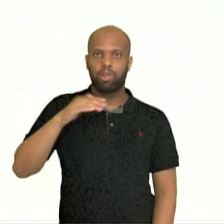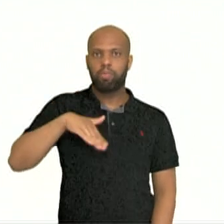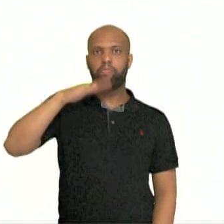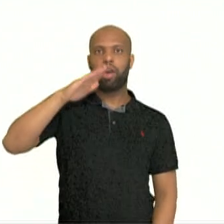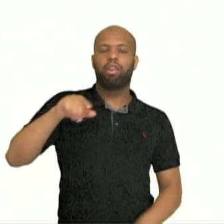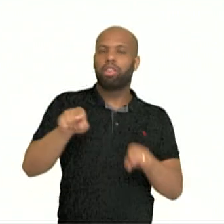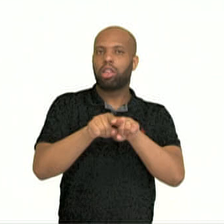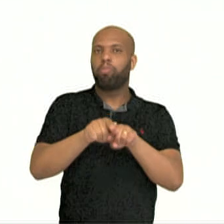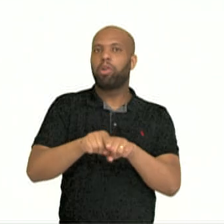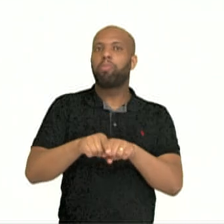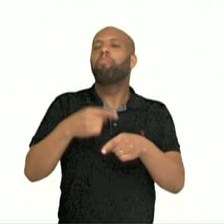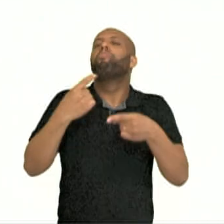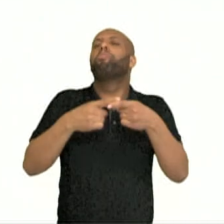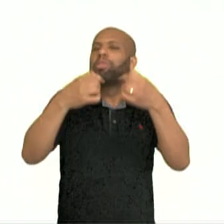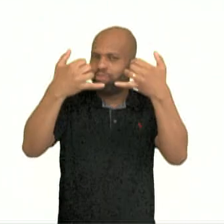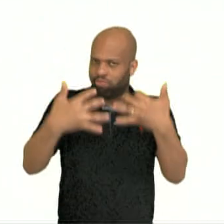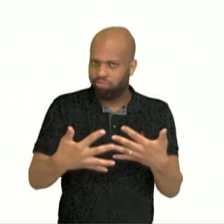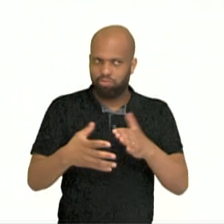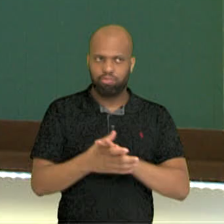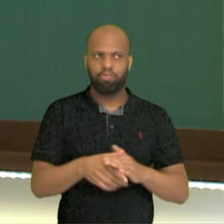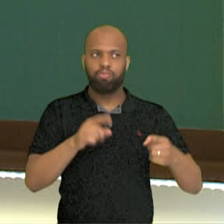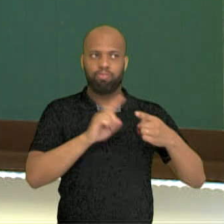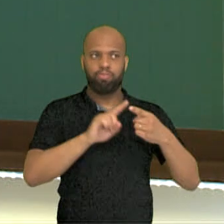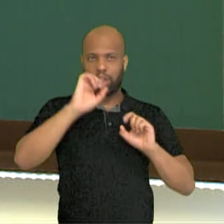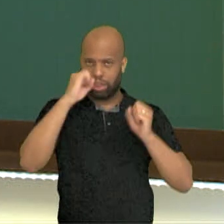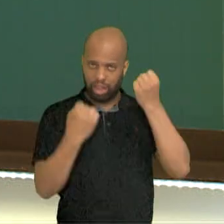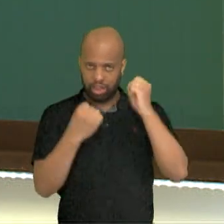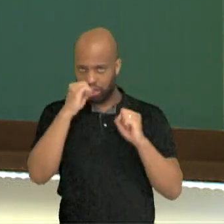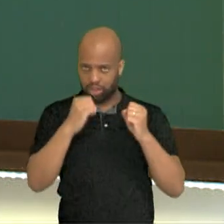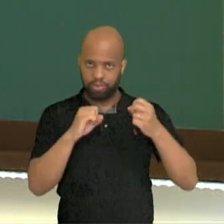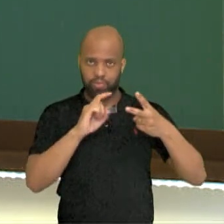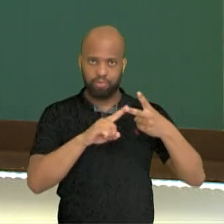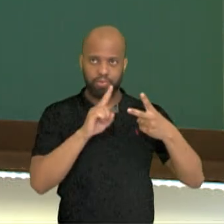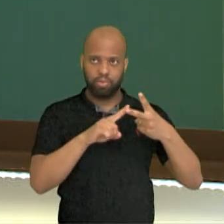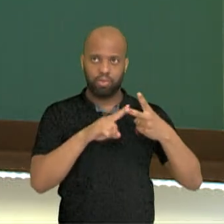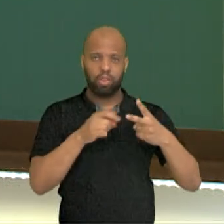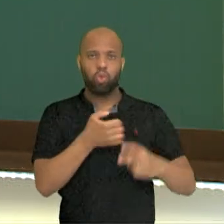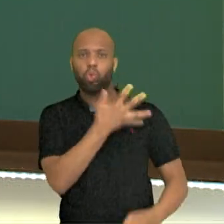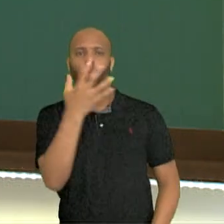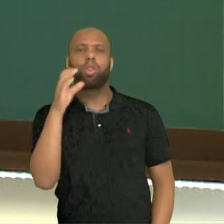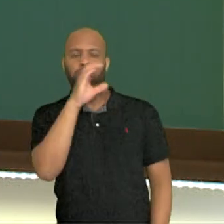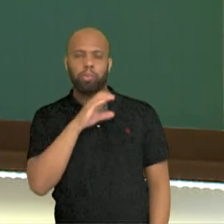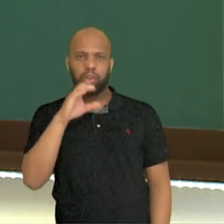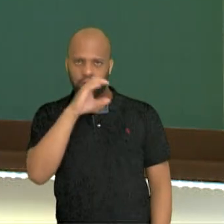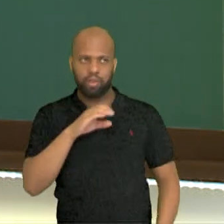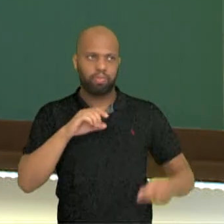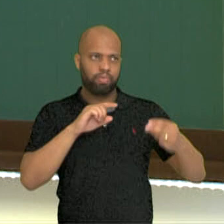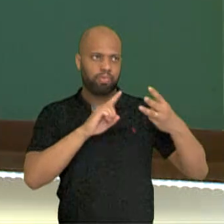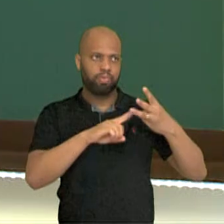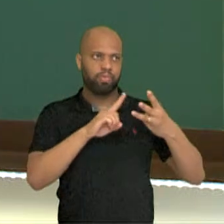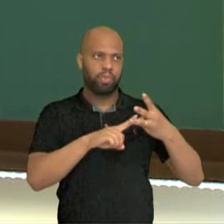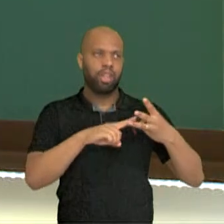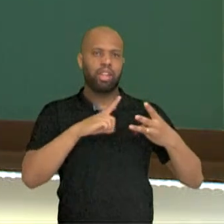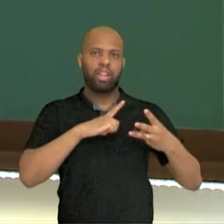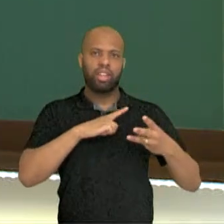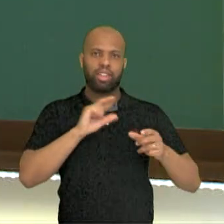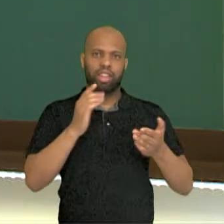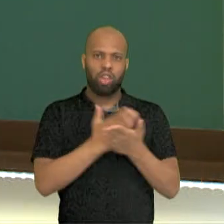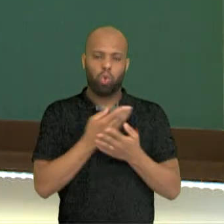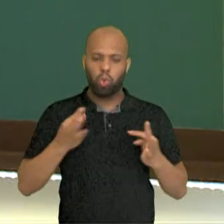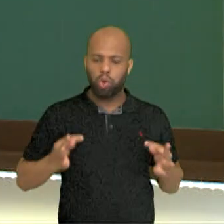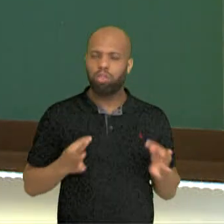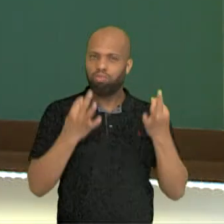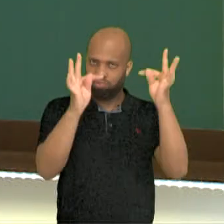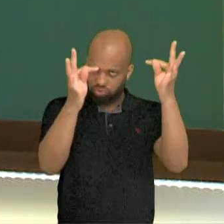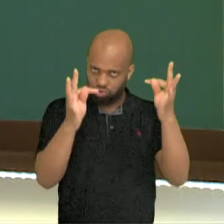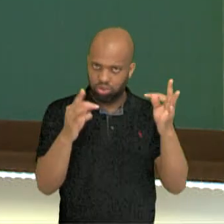por quê? Prática de exercícios? Contagem de carboidratos? Glicosímetros até bombas